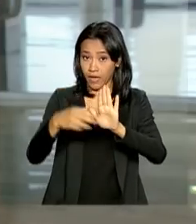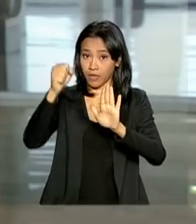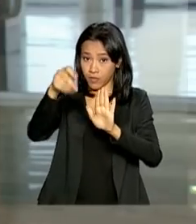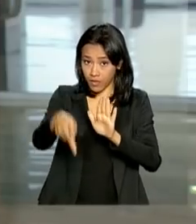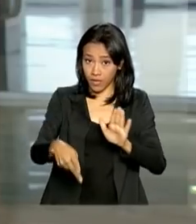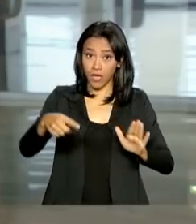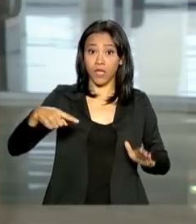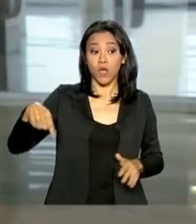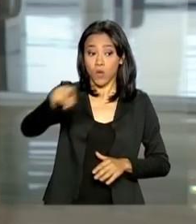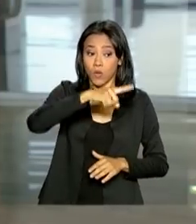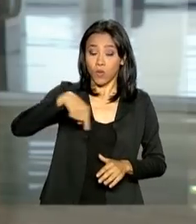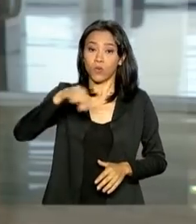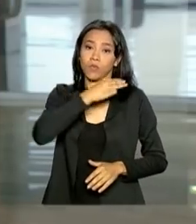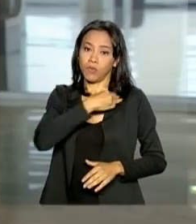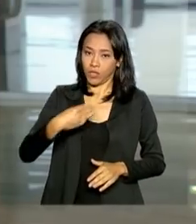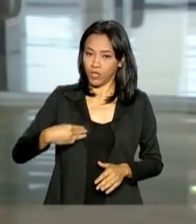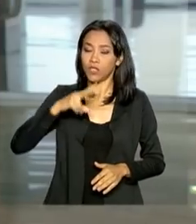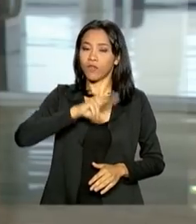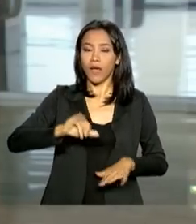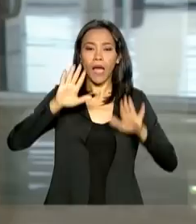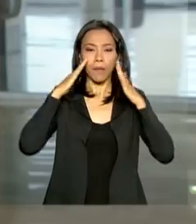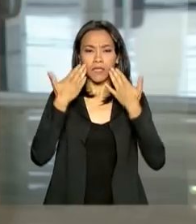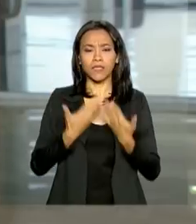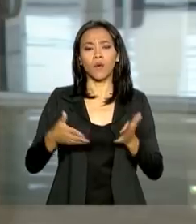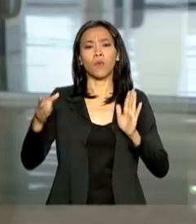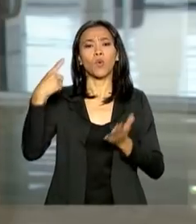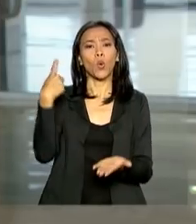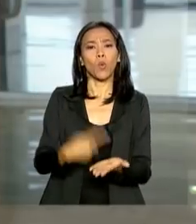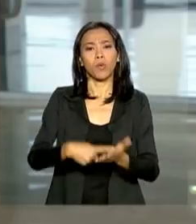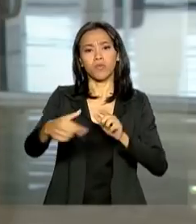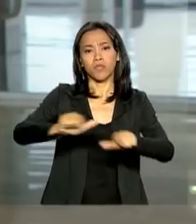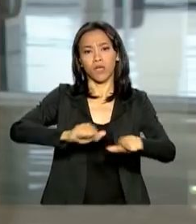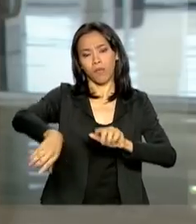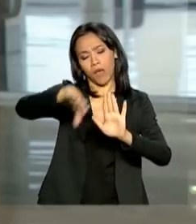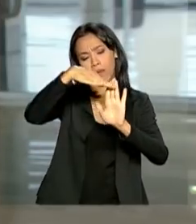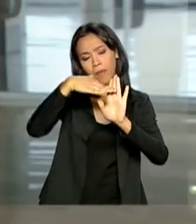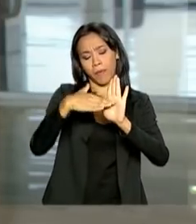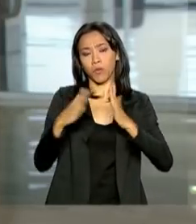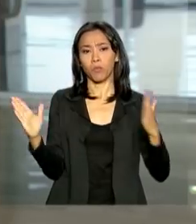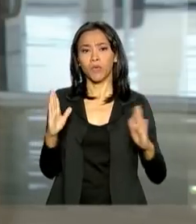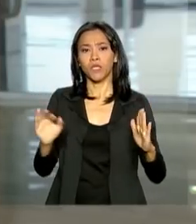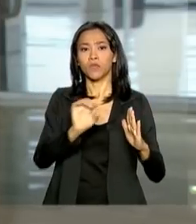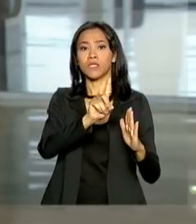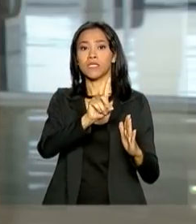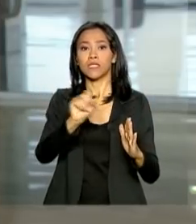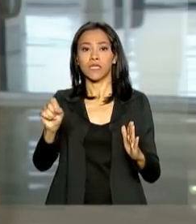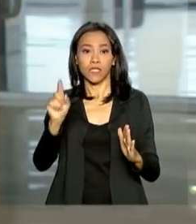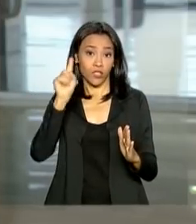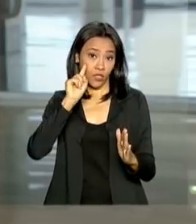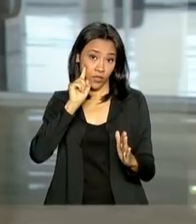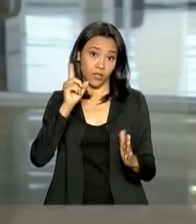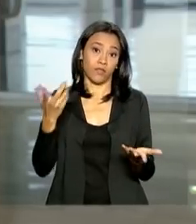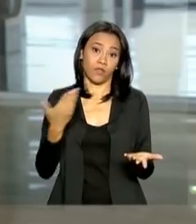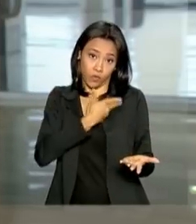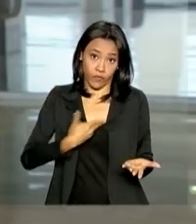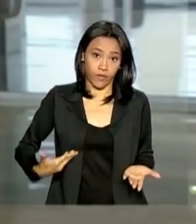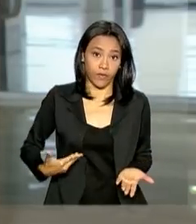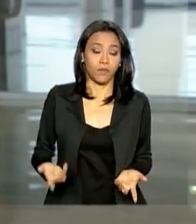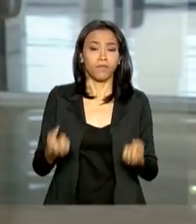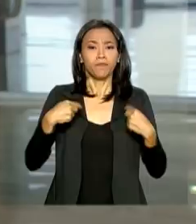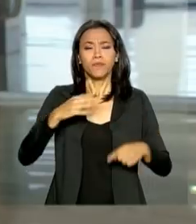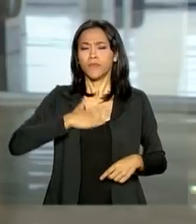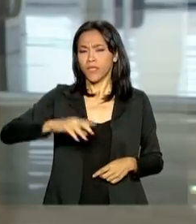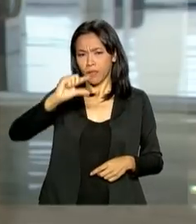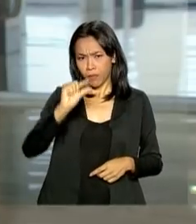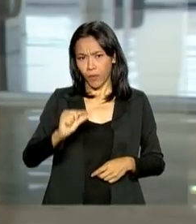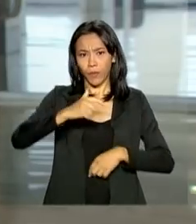ministros devem apresentar ainda uma agenda de trabalho para os primeiros 100 dias de governo. E daqui a pouquinho, às 11 horas